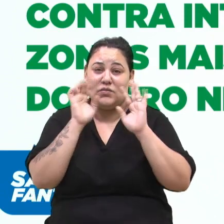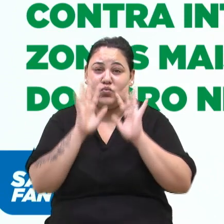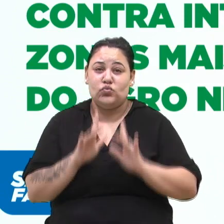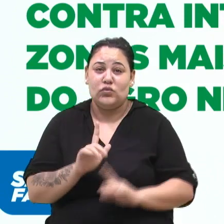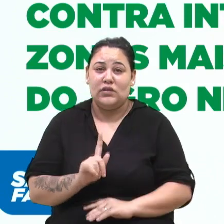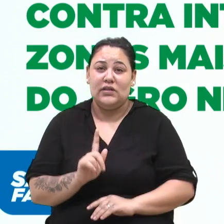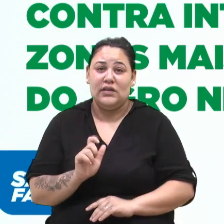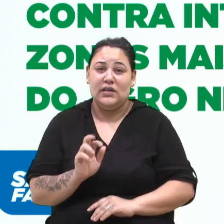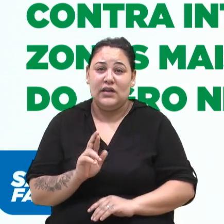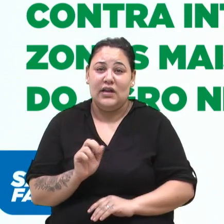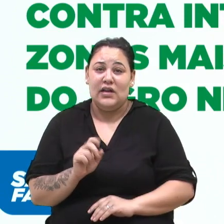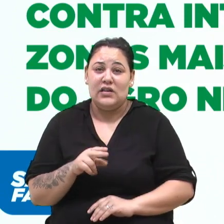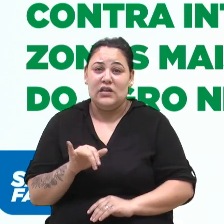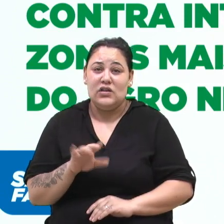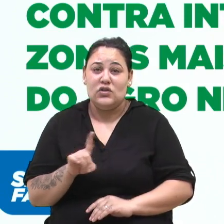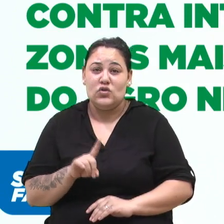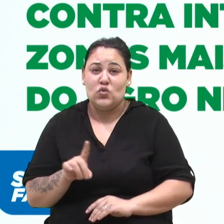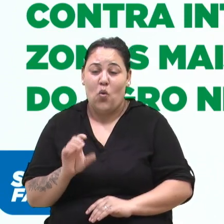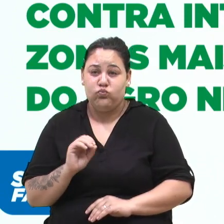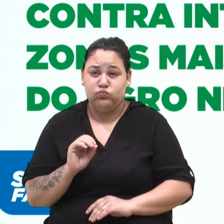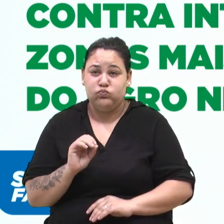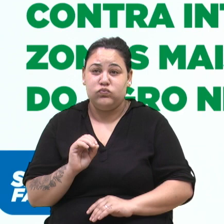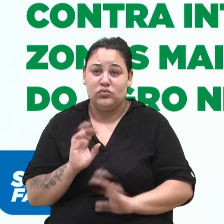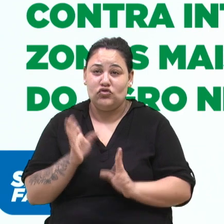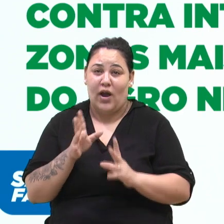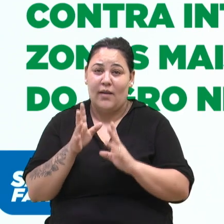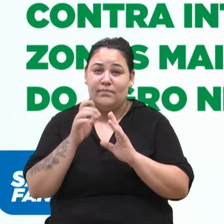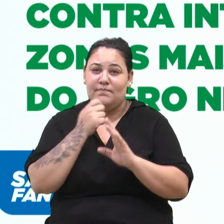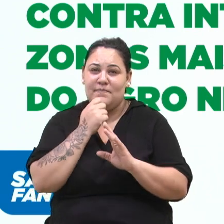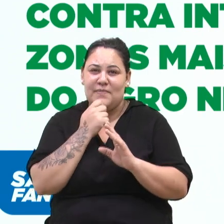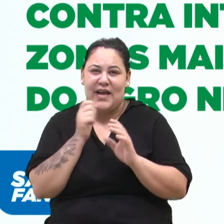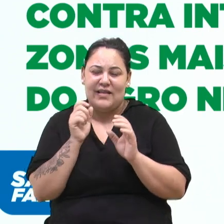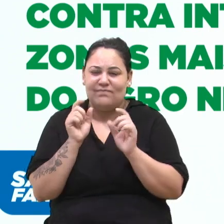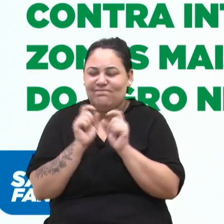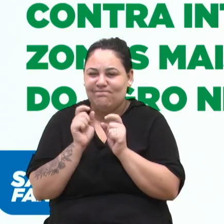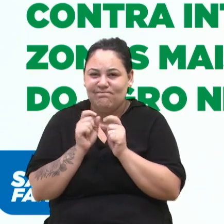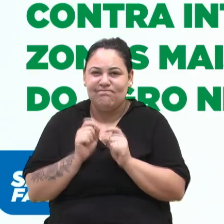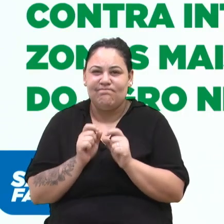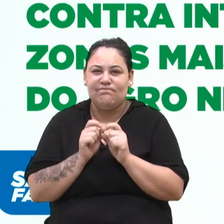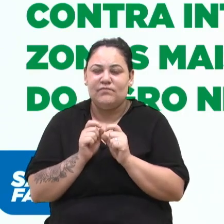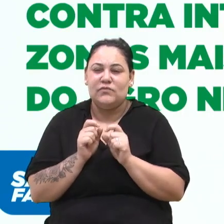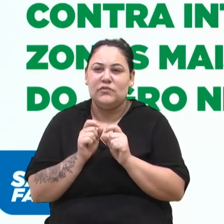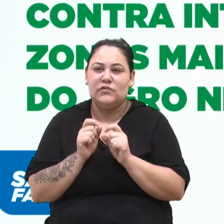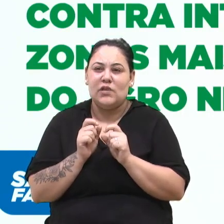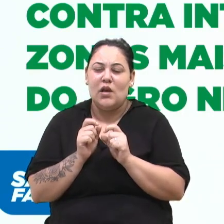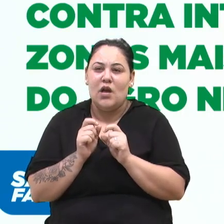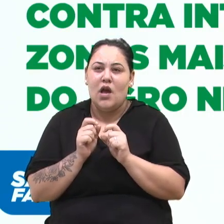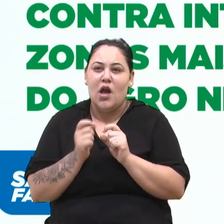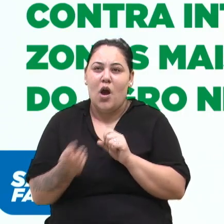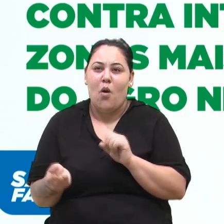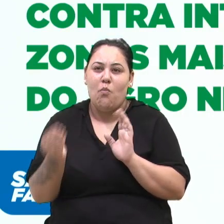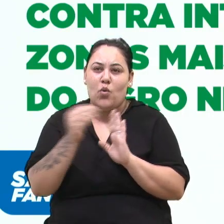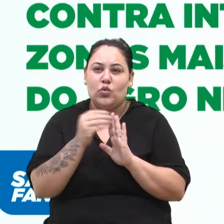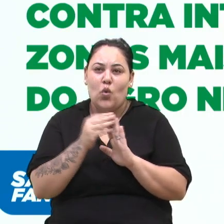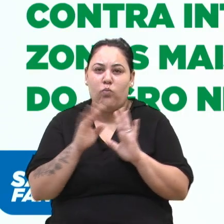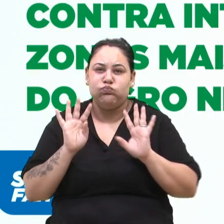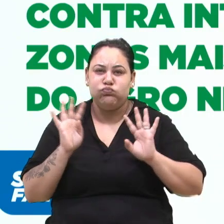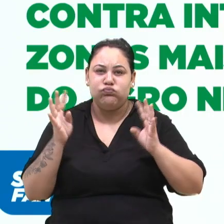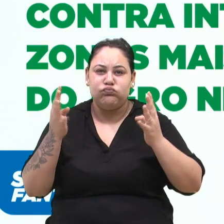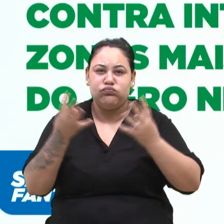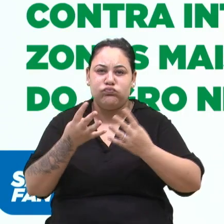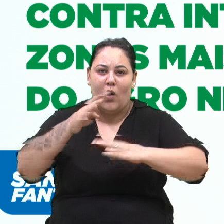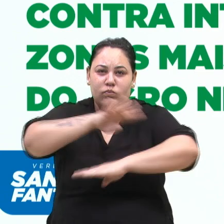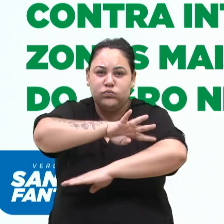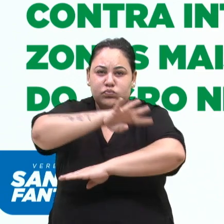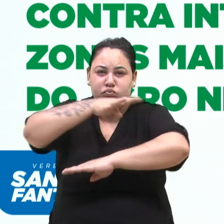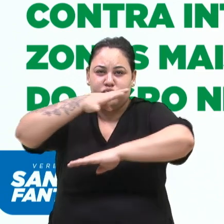os agricultores a importar as telas para coberturas e agora traz também ao conhecimento dos